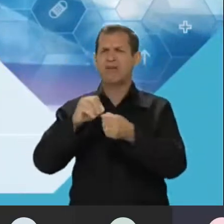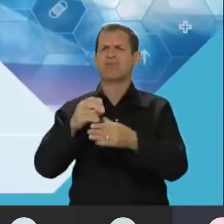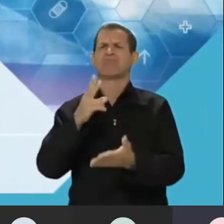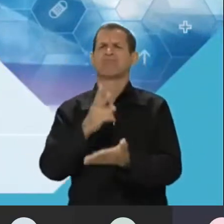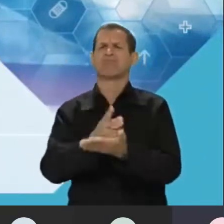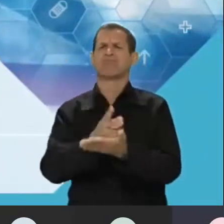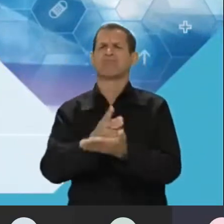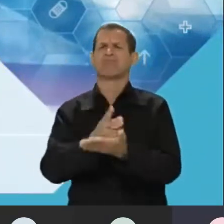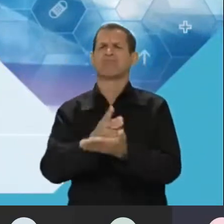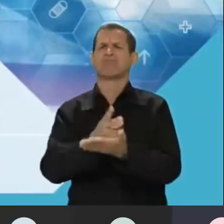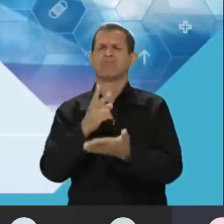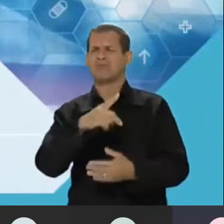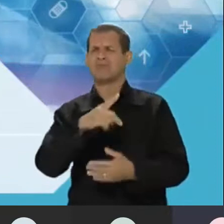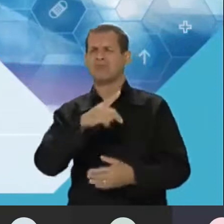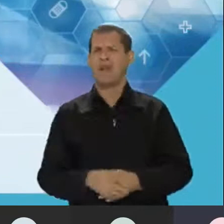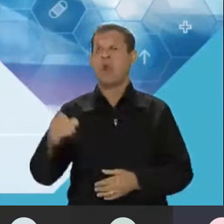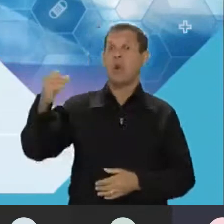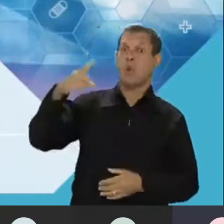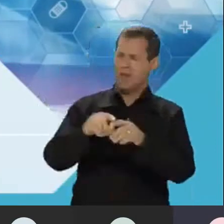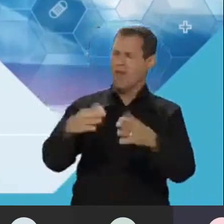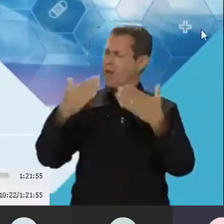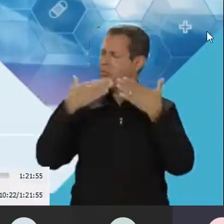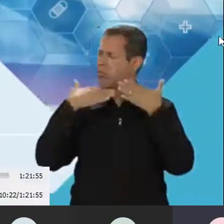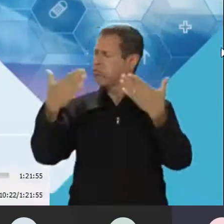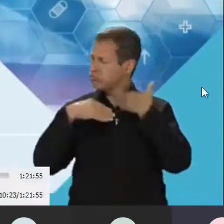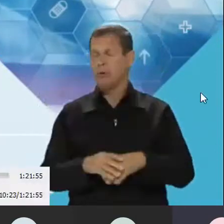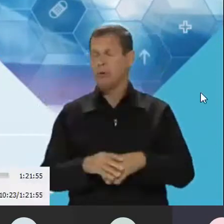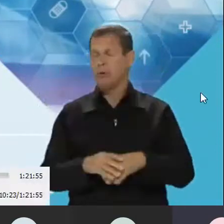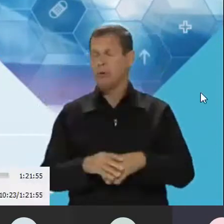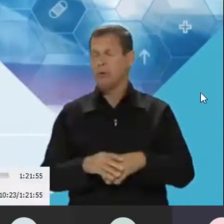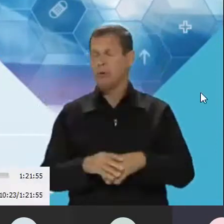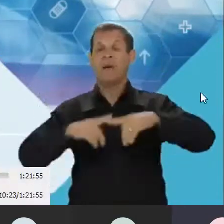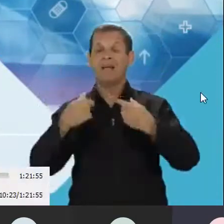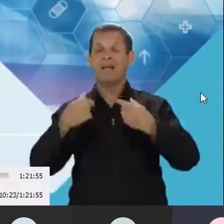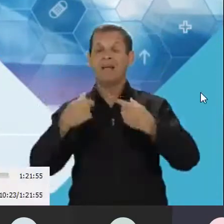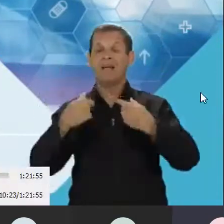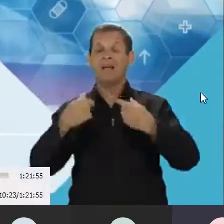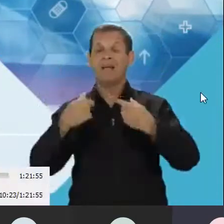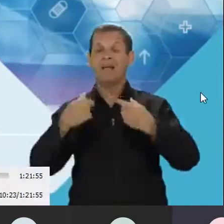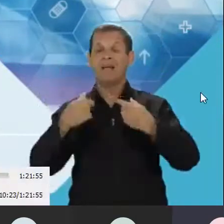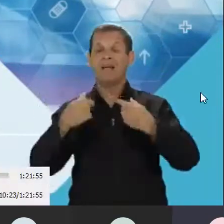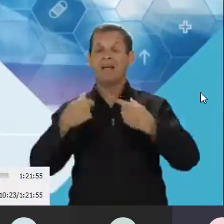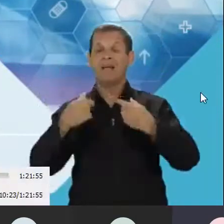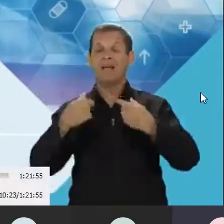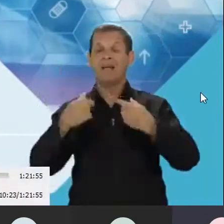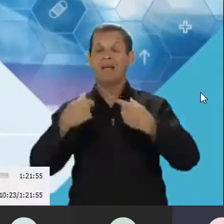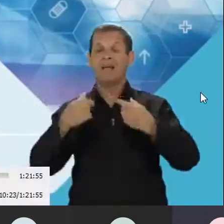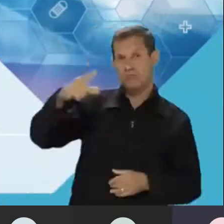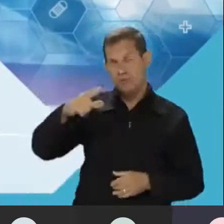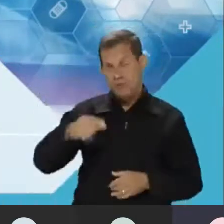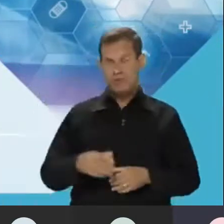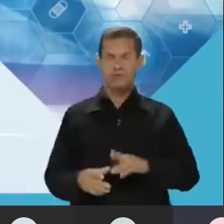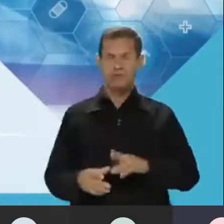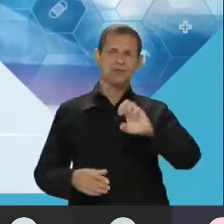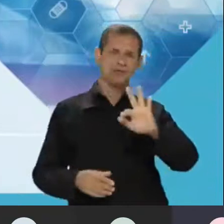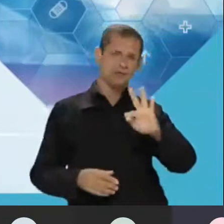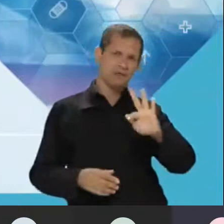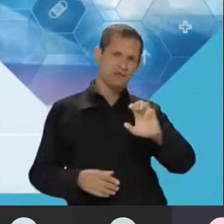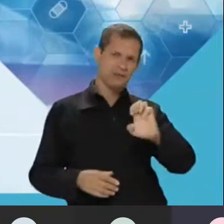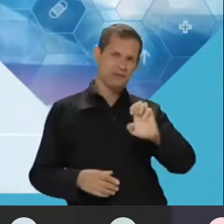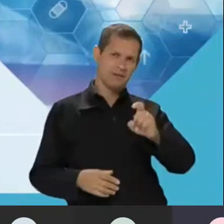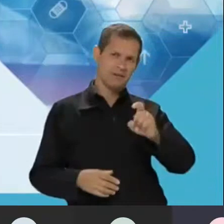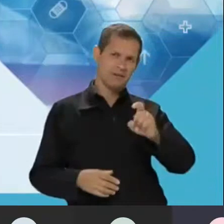promove, né, que além de trazer luz, traz esse calor também. Parte dessa radiação vai ser refletida